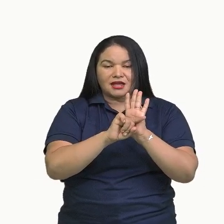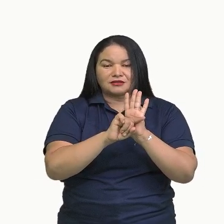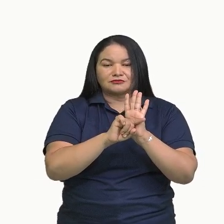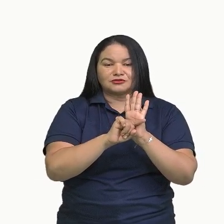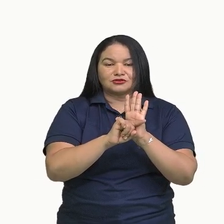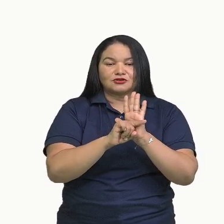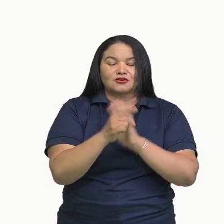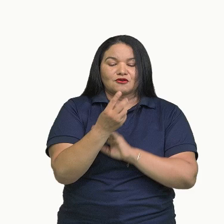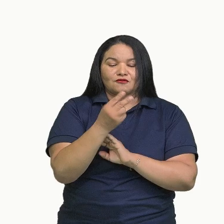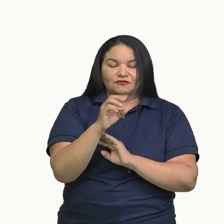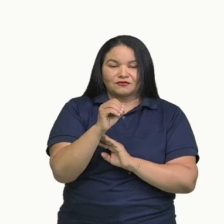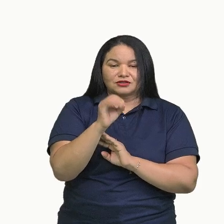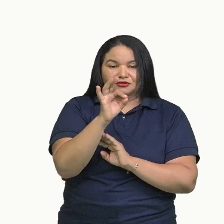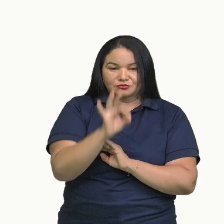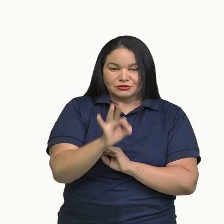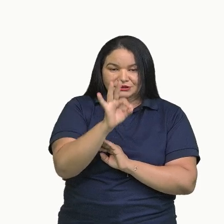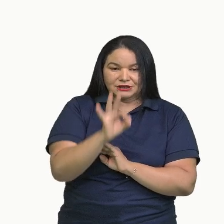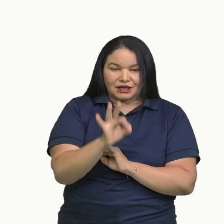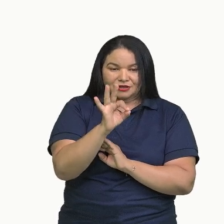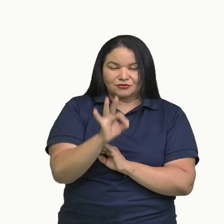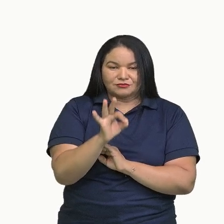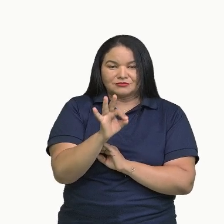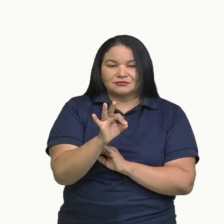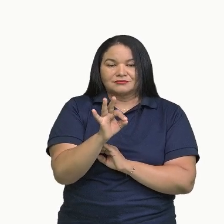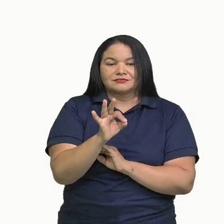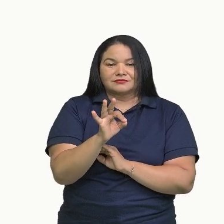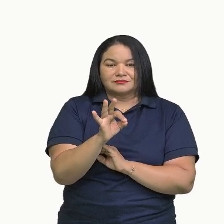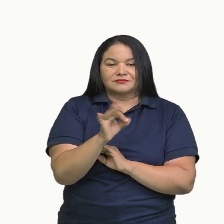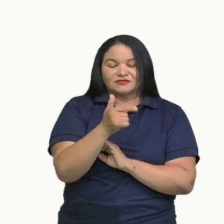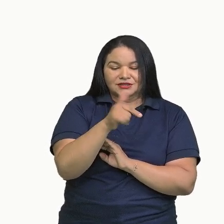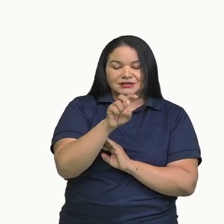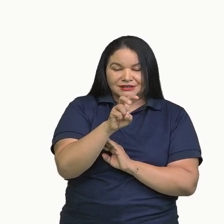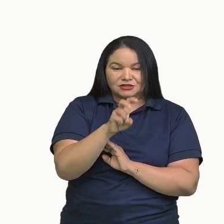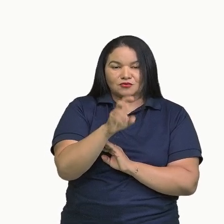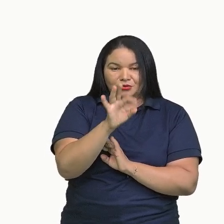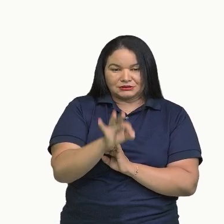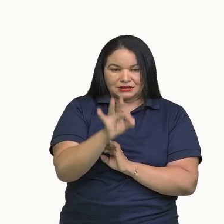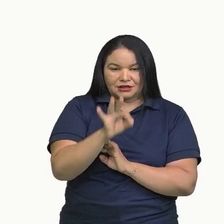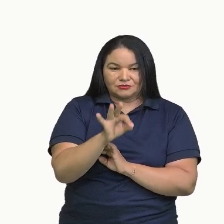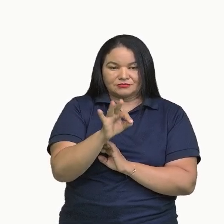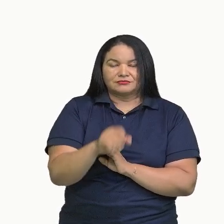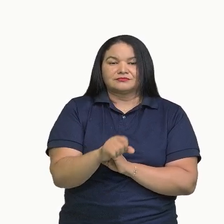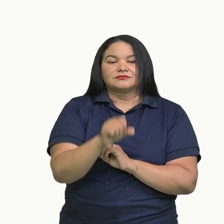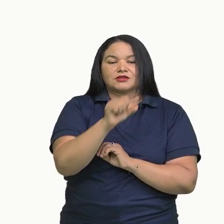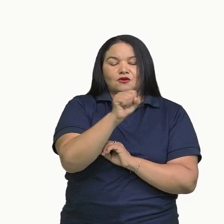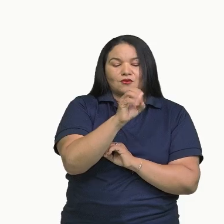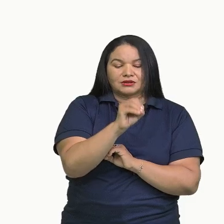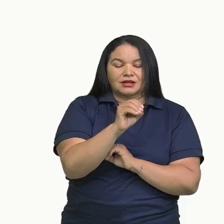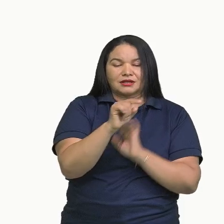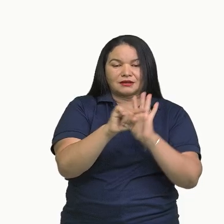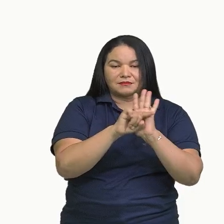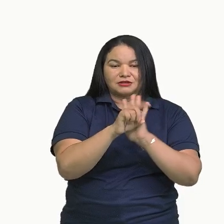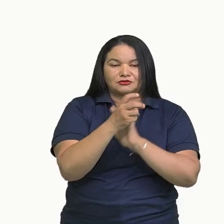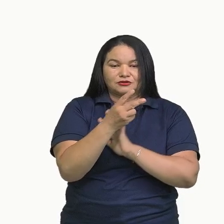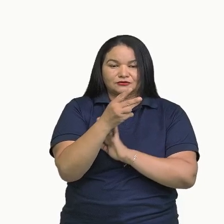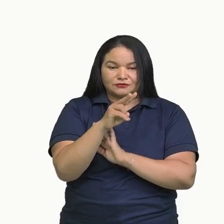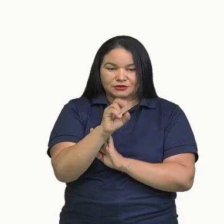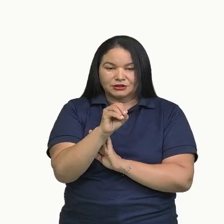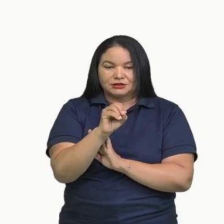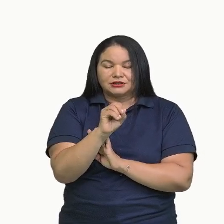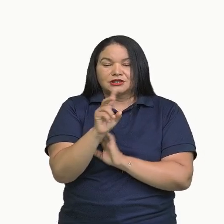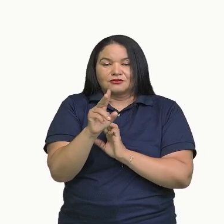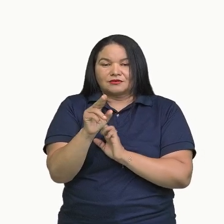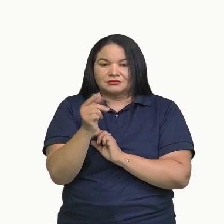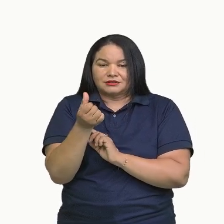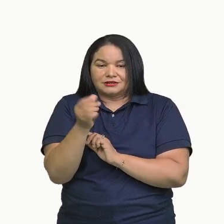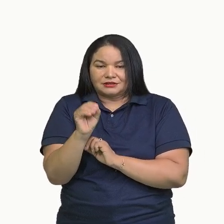menos o valor calculado 20%, 25%. Então, 80 menos 20 vai ser 60. O novo valor